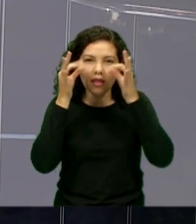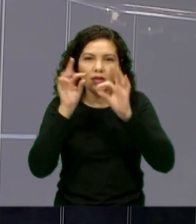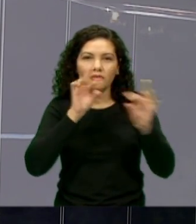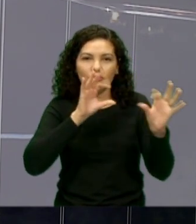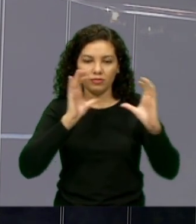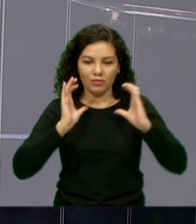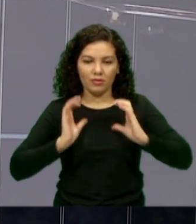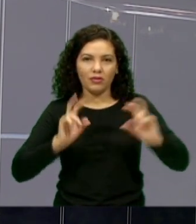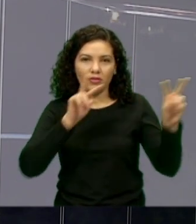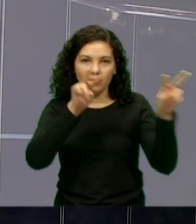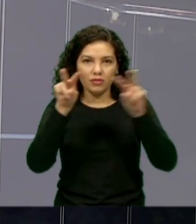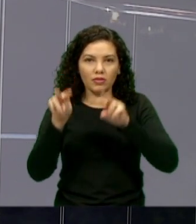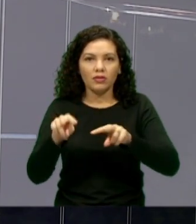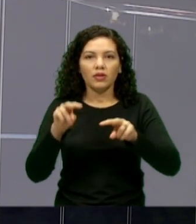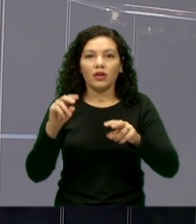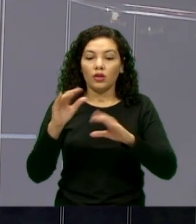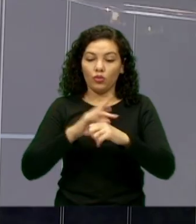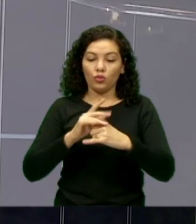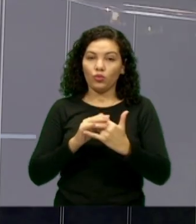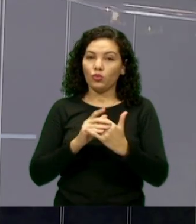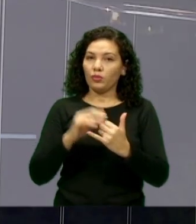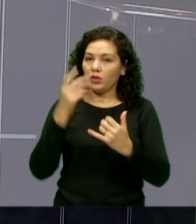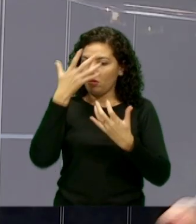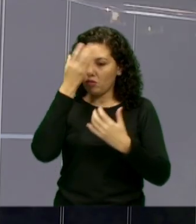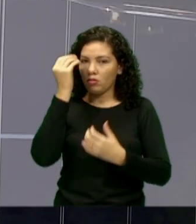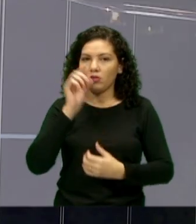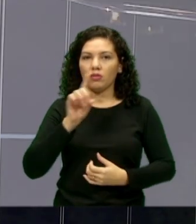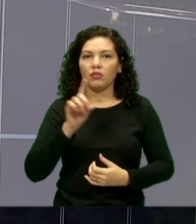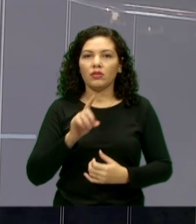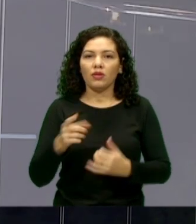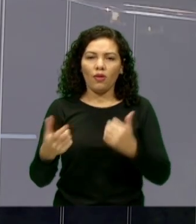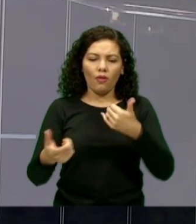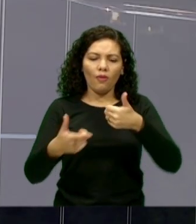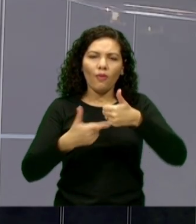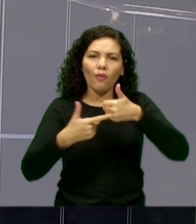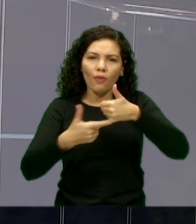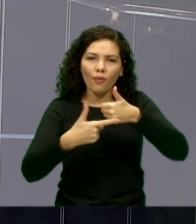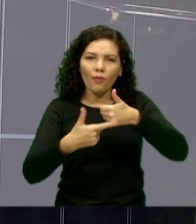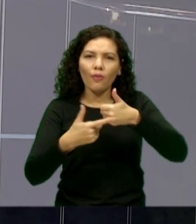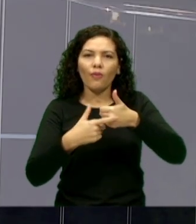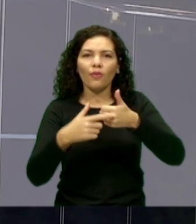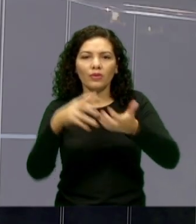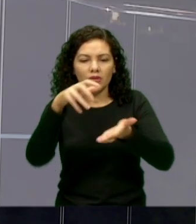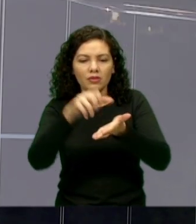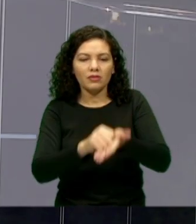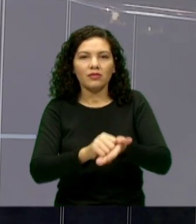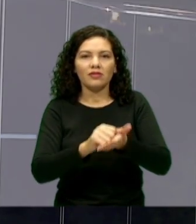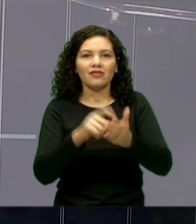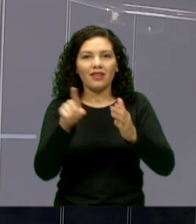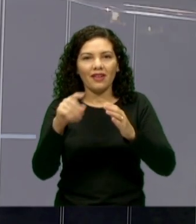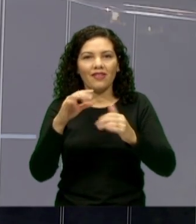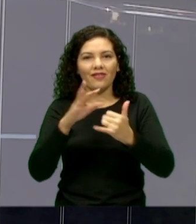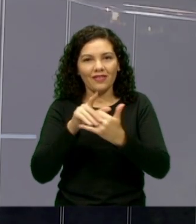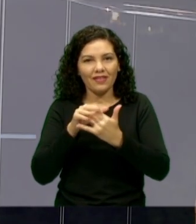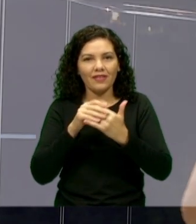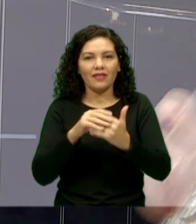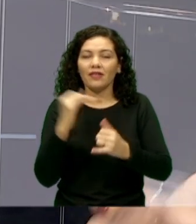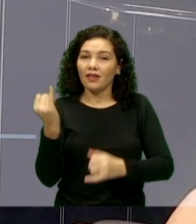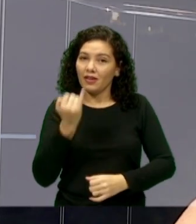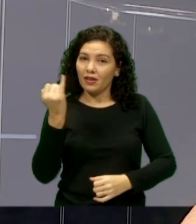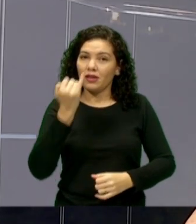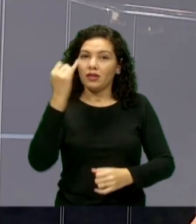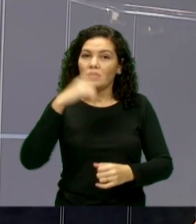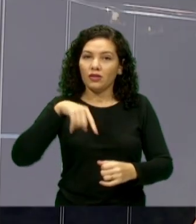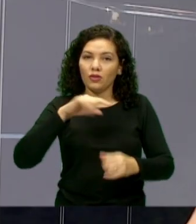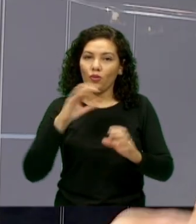Cidadania. Lá no YouTube, não se esqueça, tá? Curta as nossas publicações, se inscreva no nosso canal, que é muito importante para a